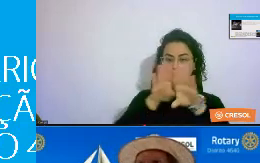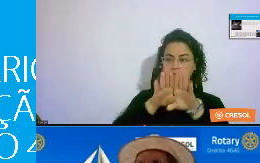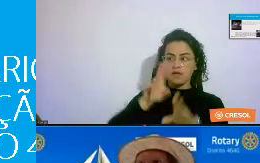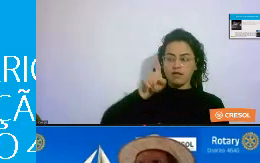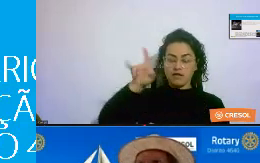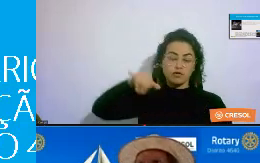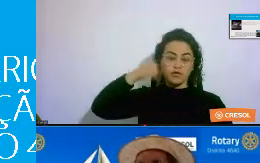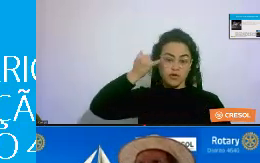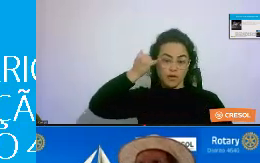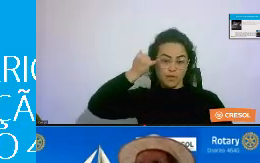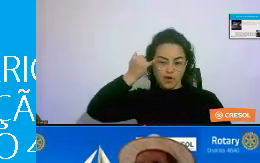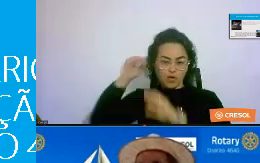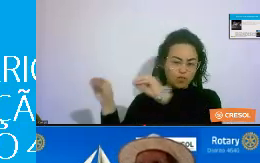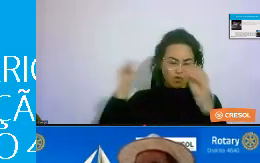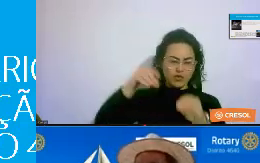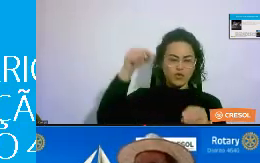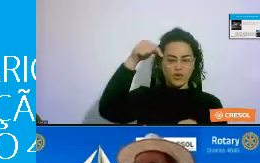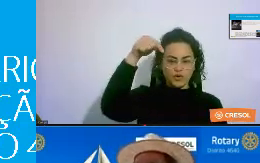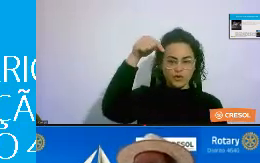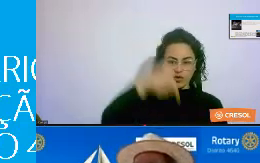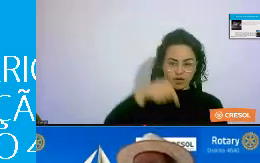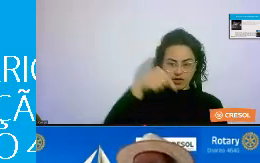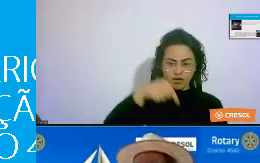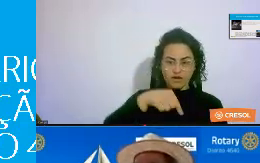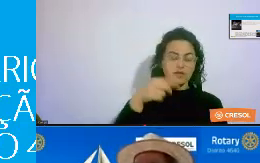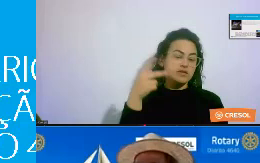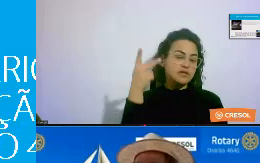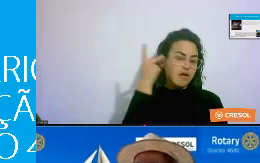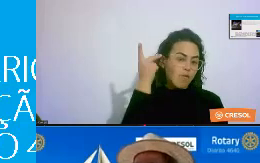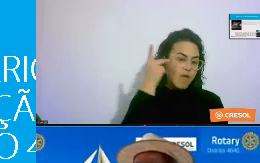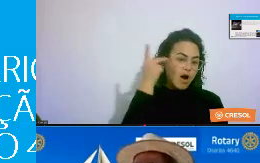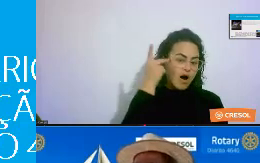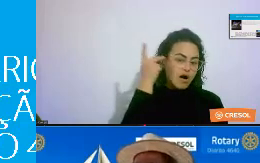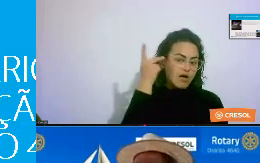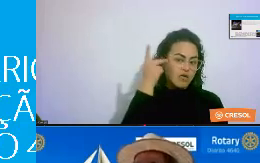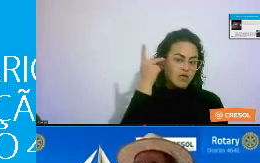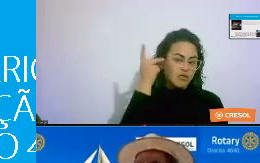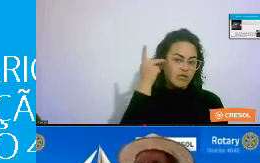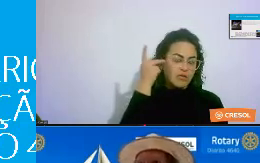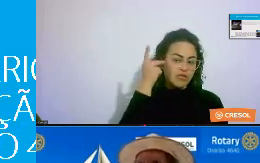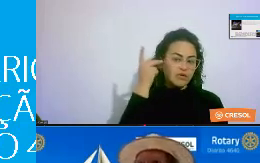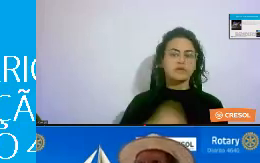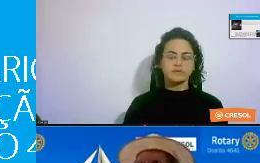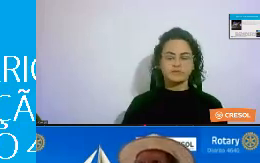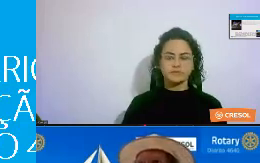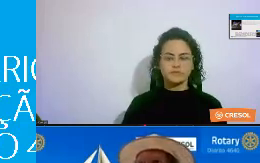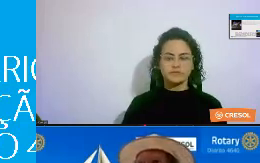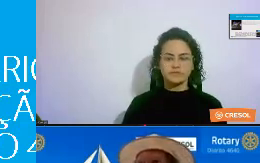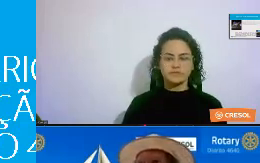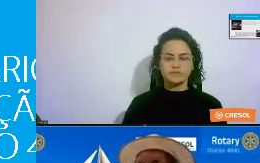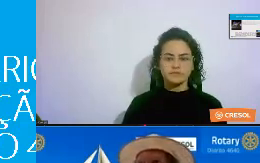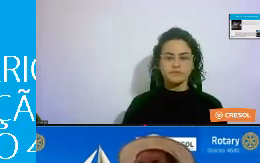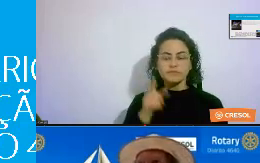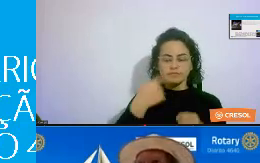para o noroeste brasileiro, do noroeste do estado de São Paulo, uma cidade chamada Bento de Abreu, e lá ficou muitos